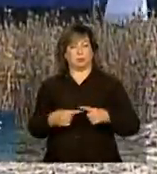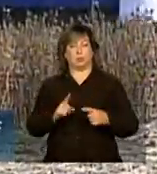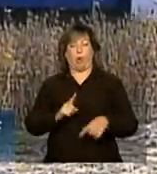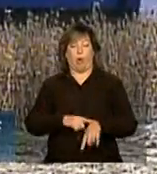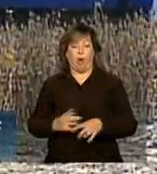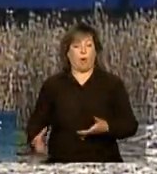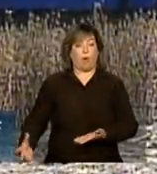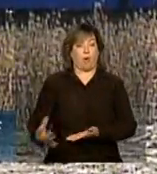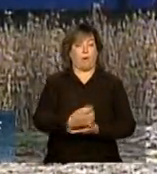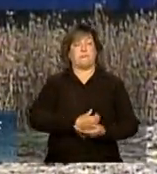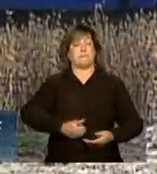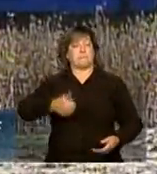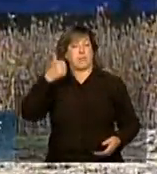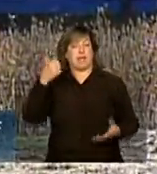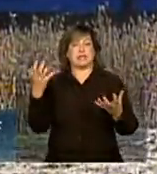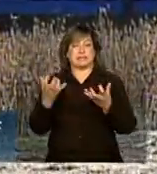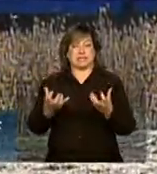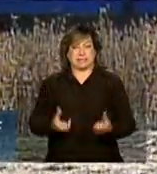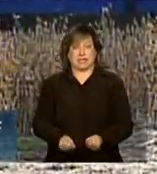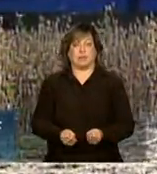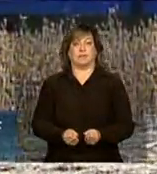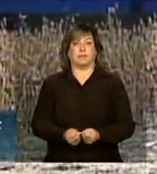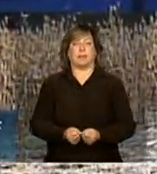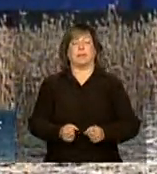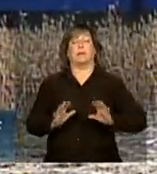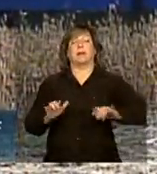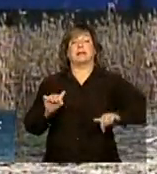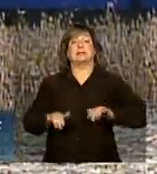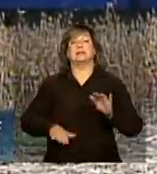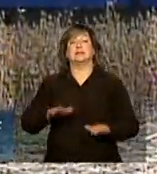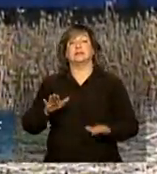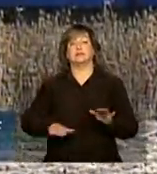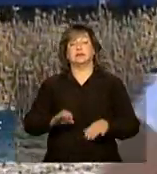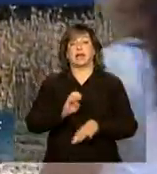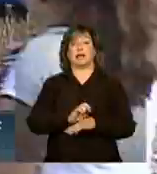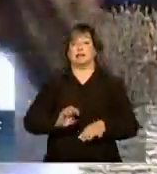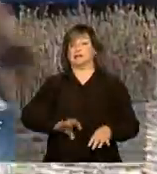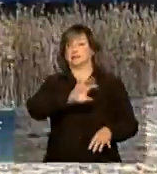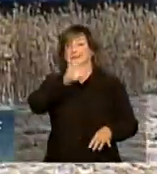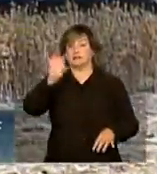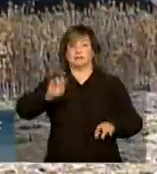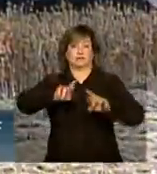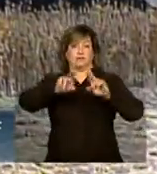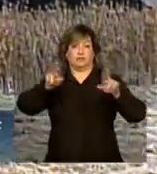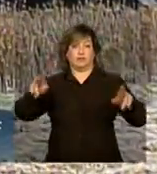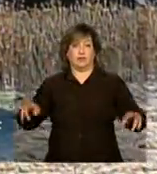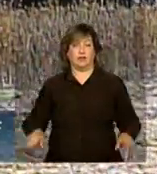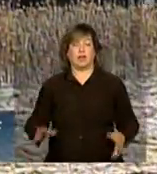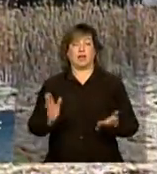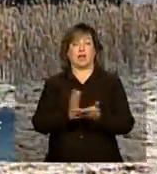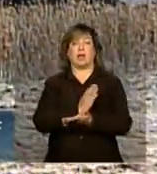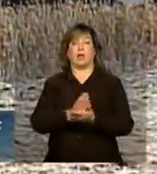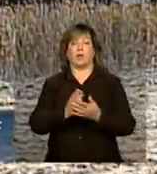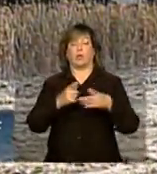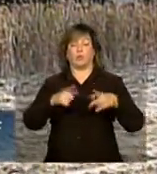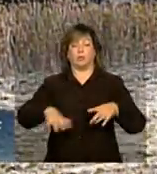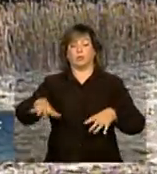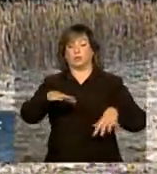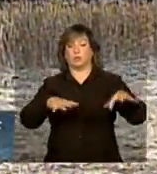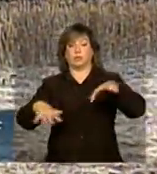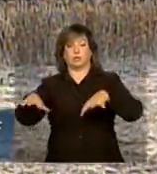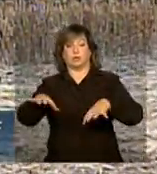colheita claro que essa situação aí varia de estado para estado algumas regiões sofreram um pouco mais com a